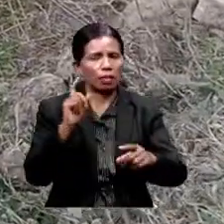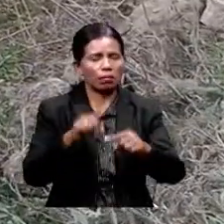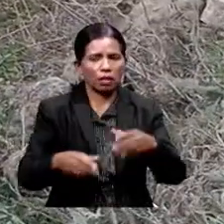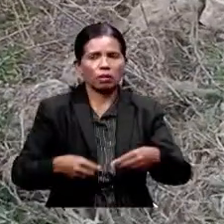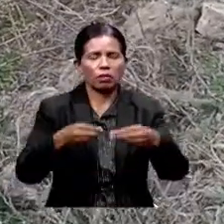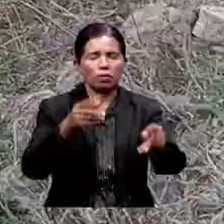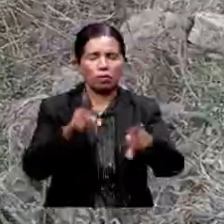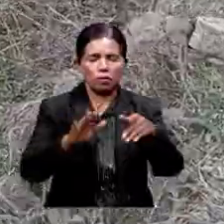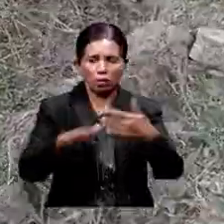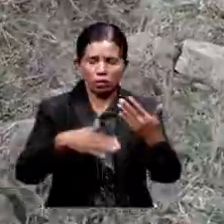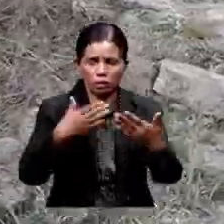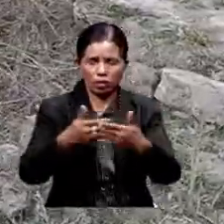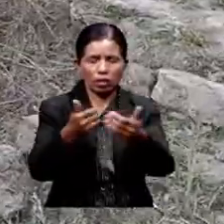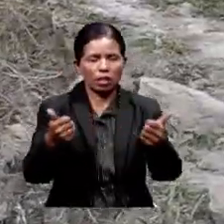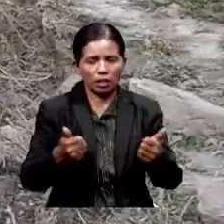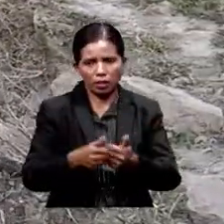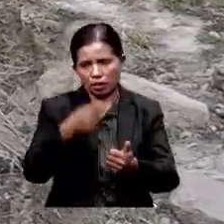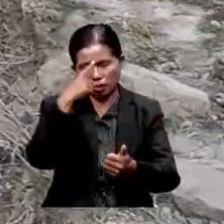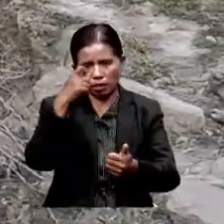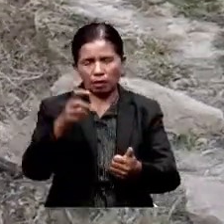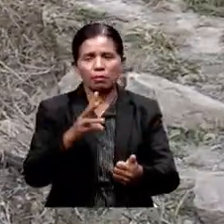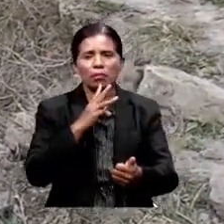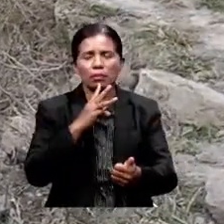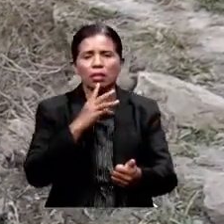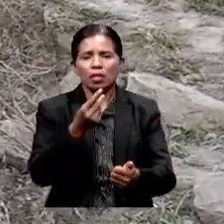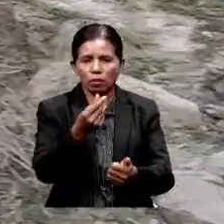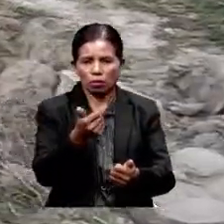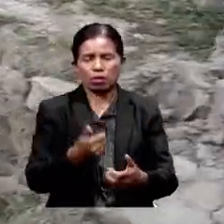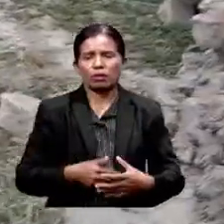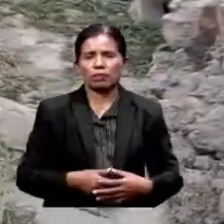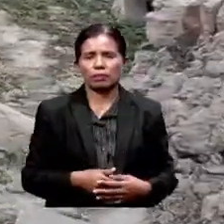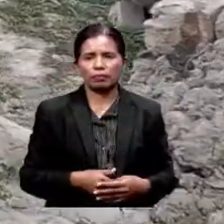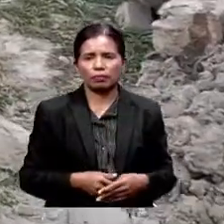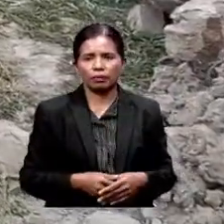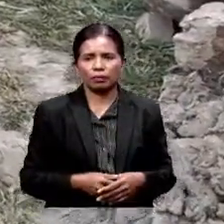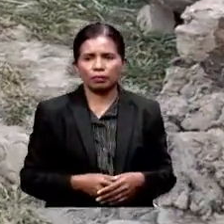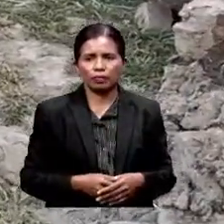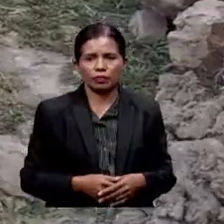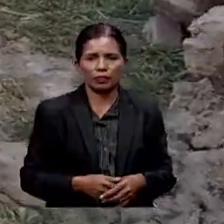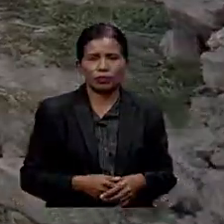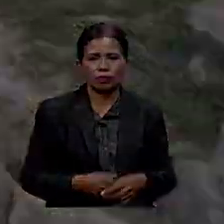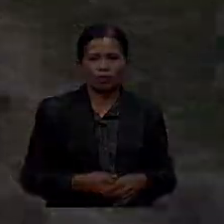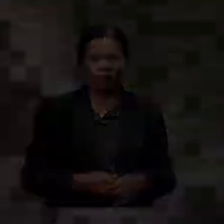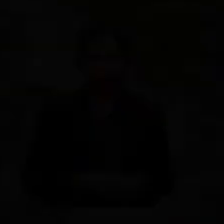ba komunidade hotu ia aldeia ne, tamba volume be kik. João Bosco Dias, Romaldo das Neves, Diamen.